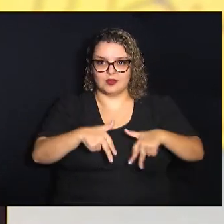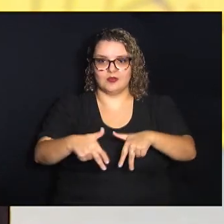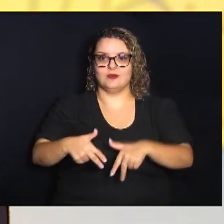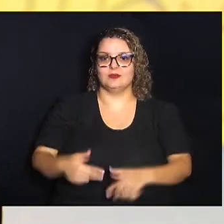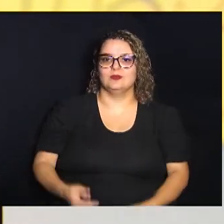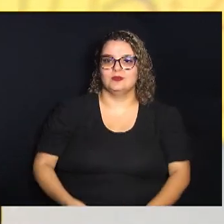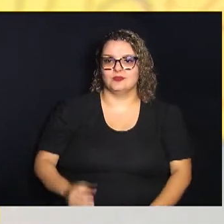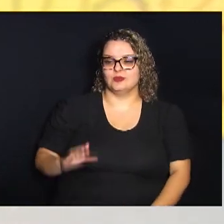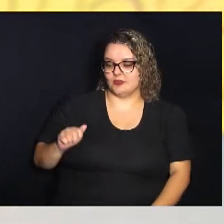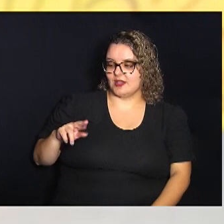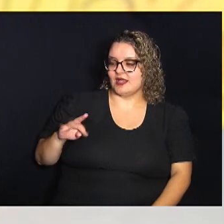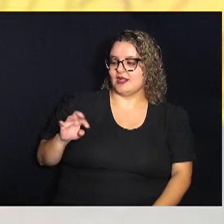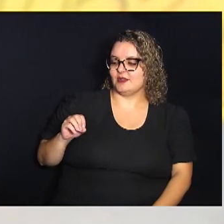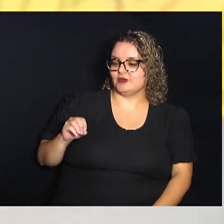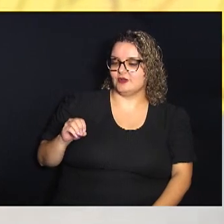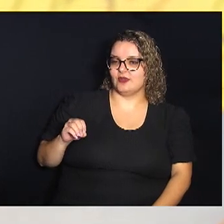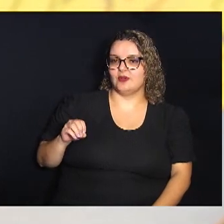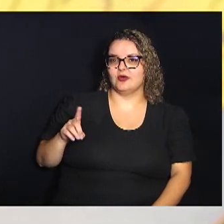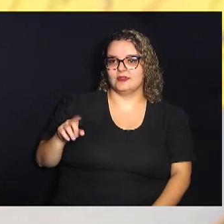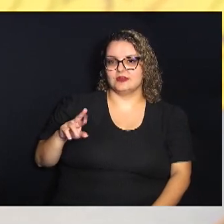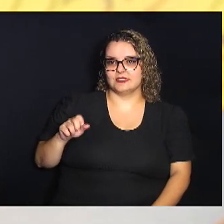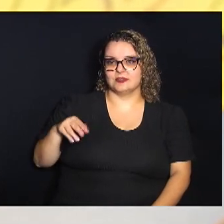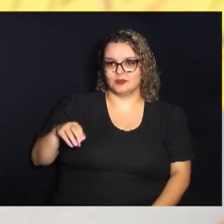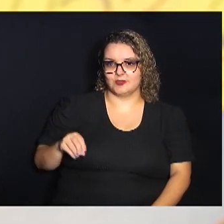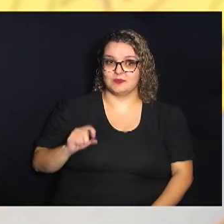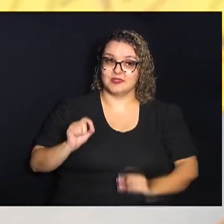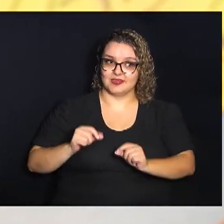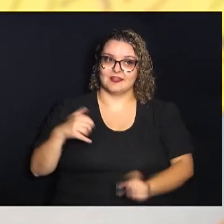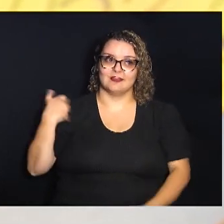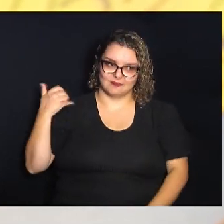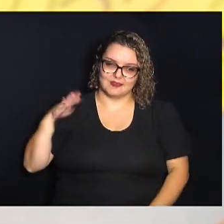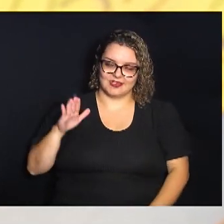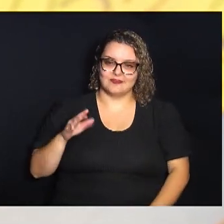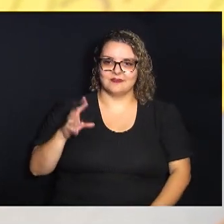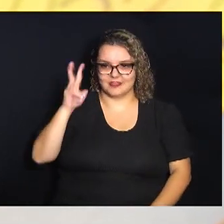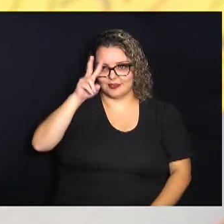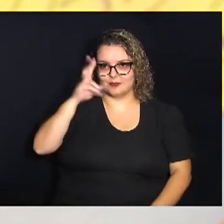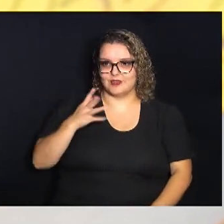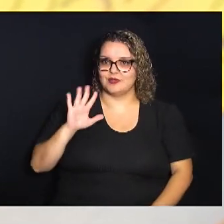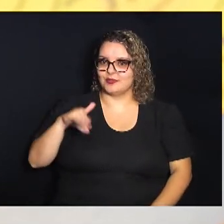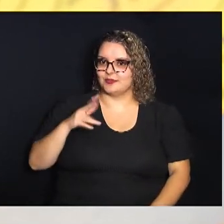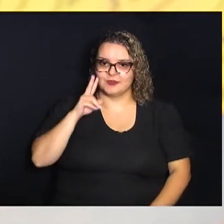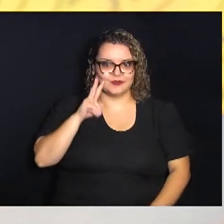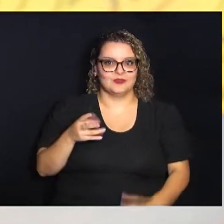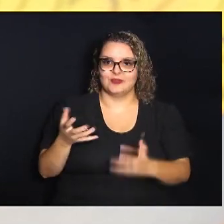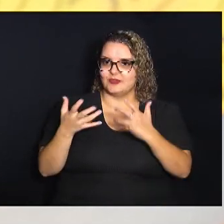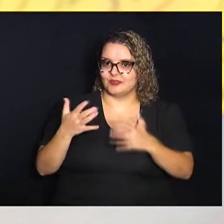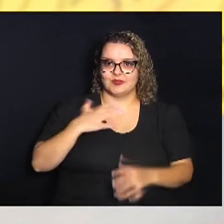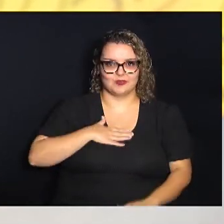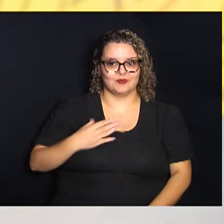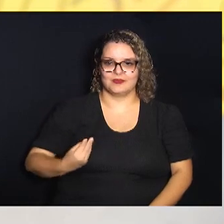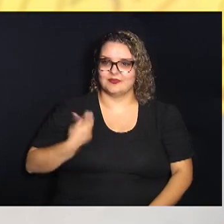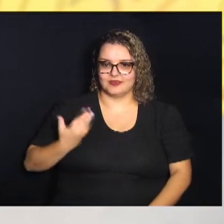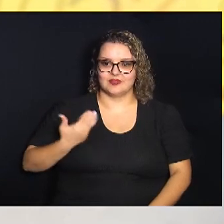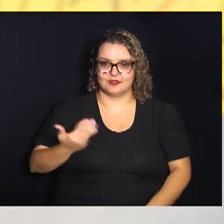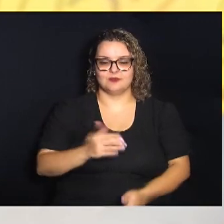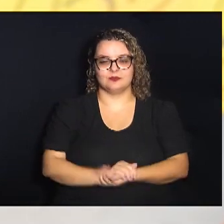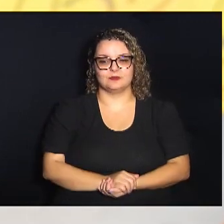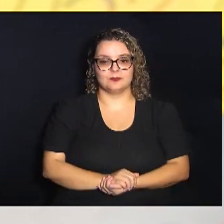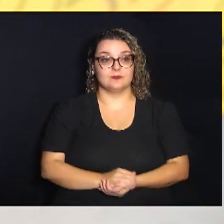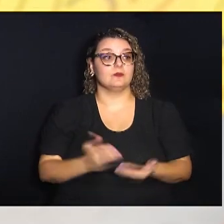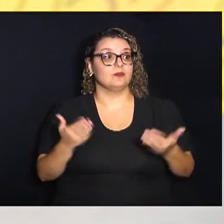cartódromo, para quem é mais velho vai lembrar. E assim, a hora que eu vi, eu já quis aquilo para minha vida inteira. E hoje em